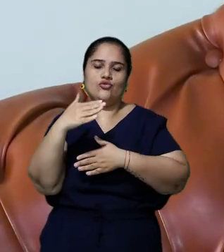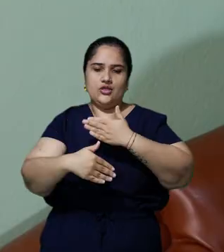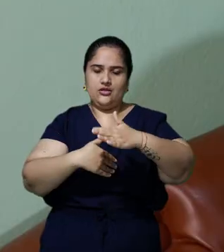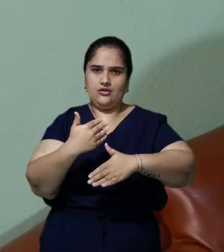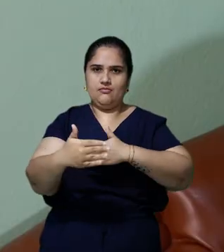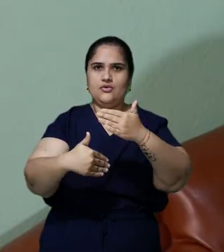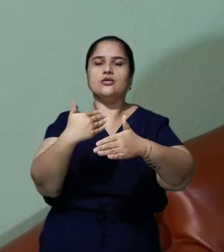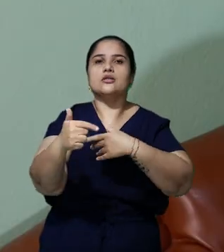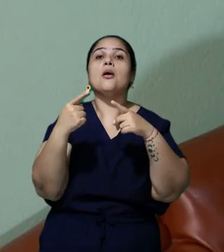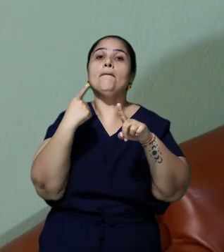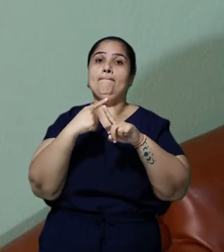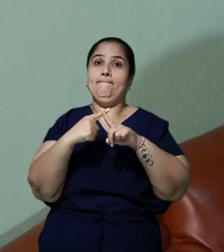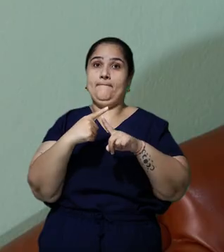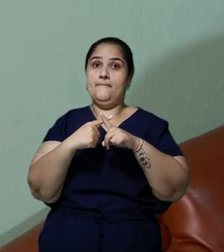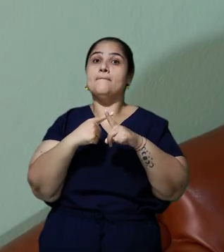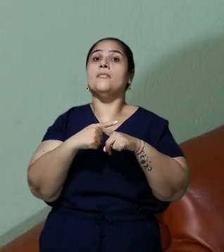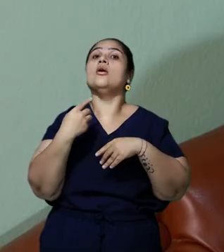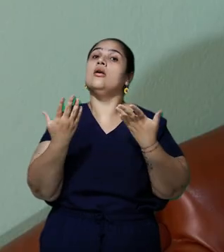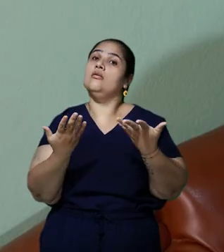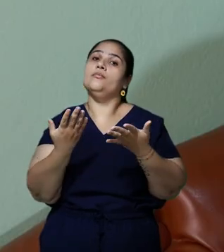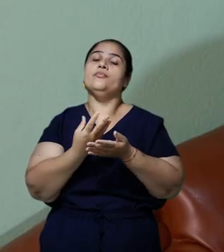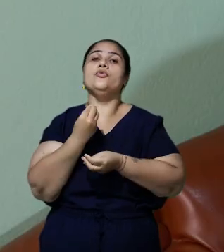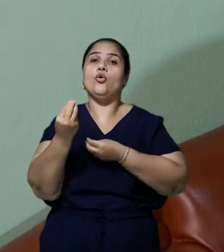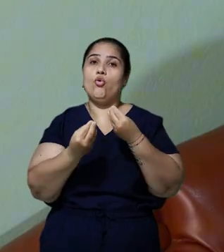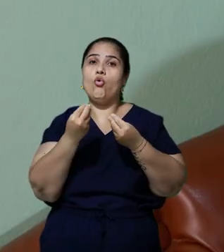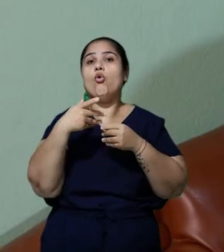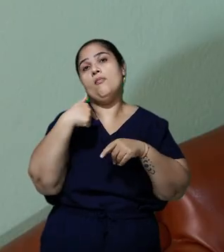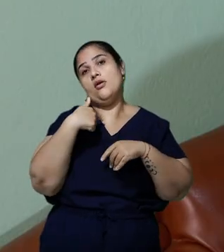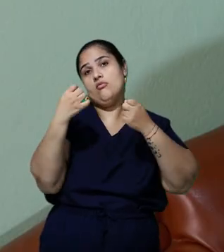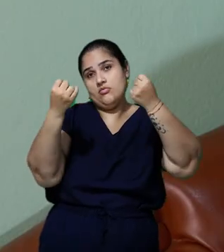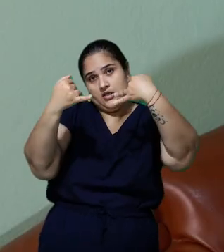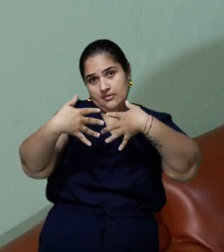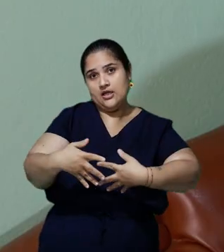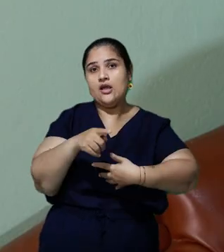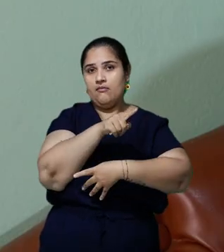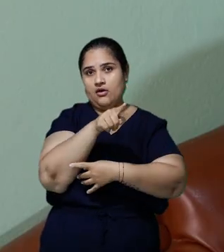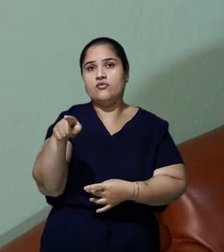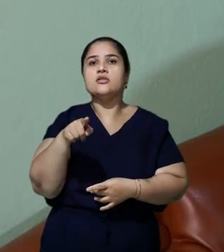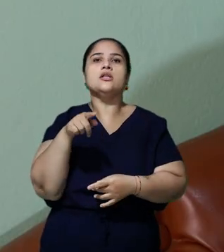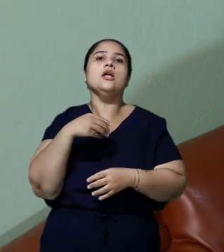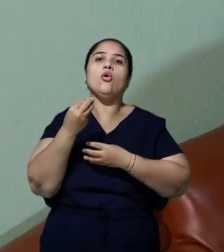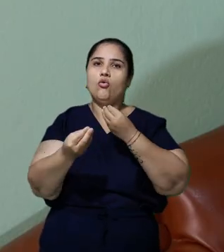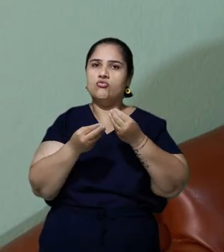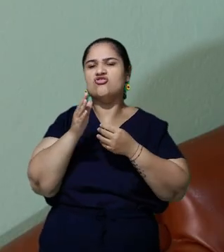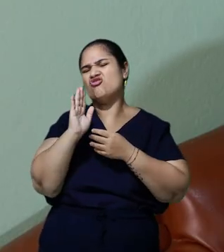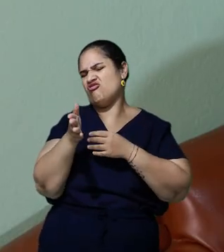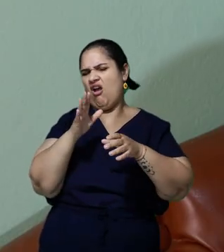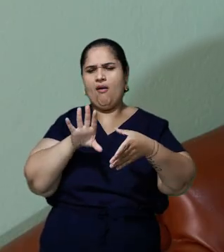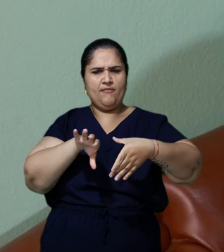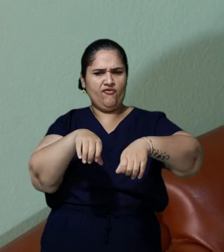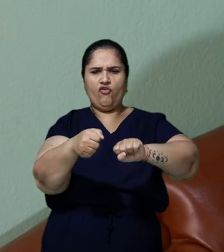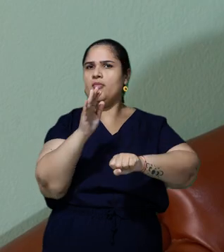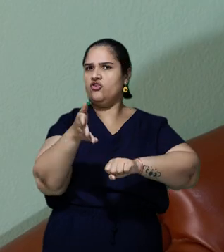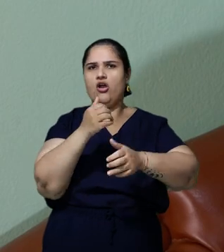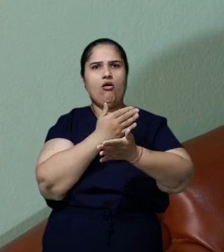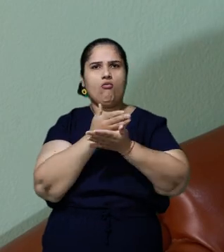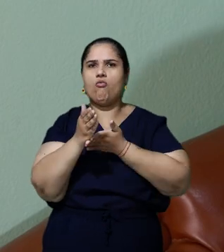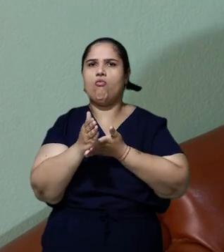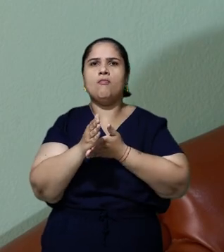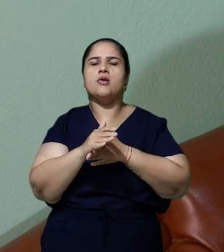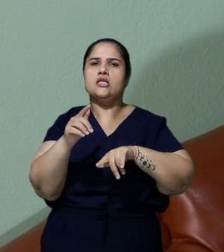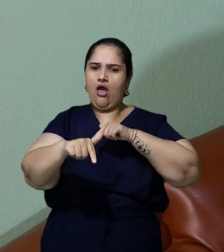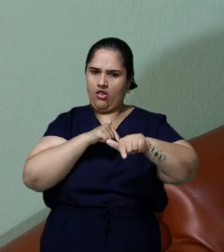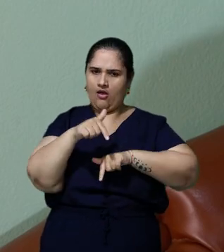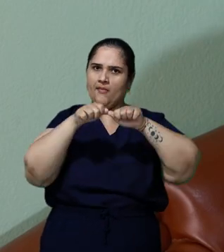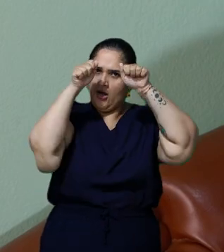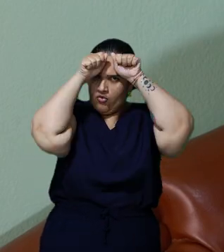processo, porque como eu mencionei para vocês, né, desde que eu me formei eu já atuo na área do autismo. Eu